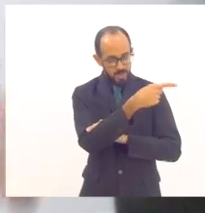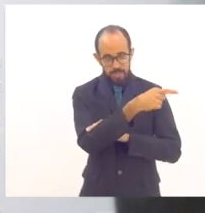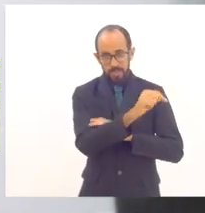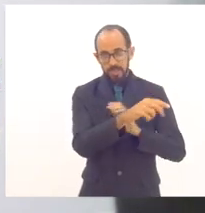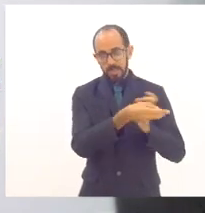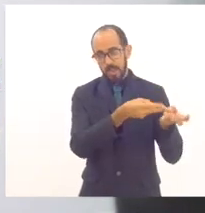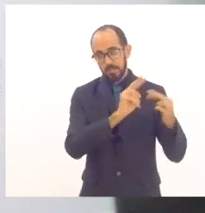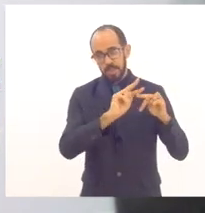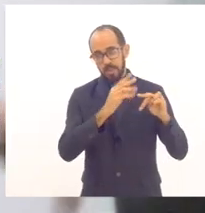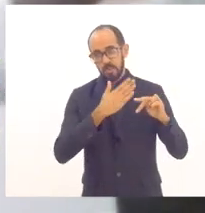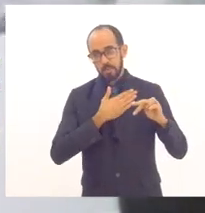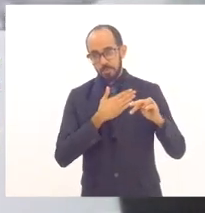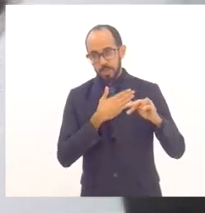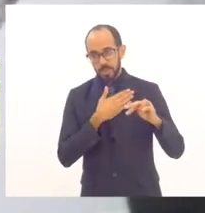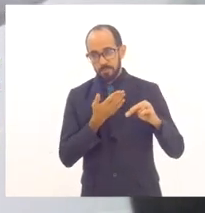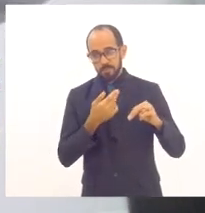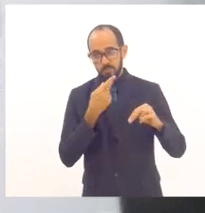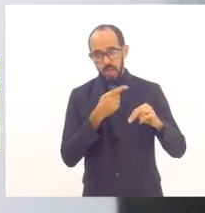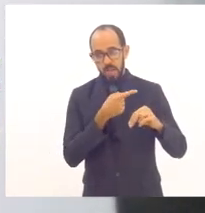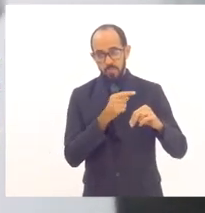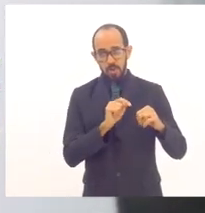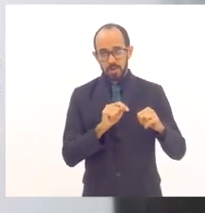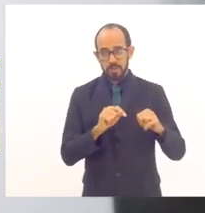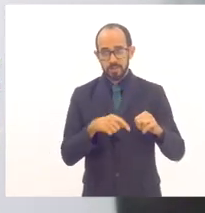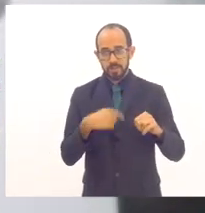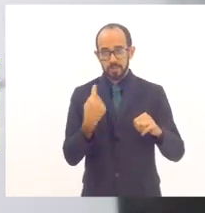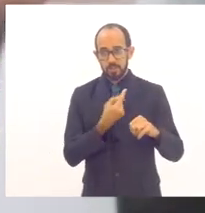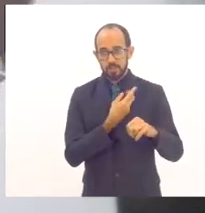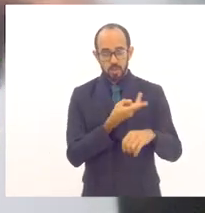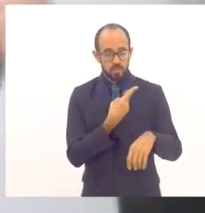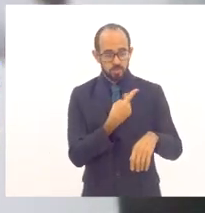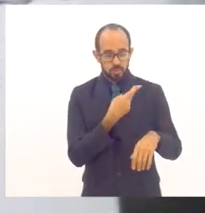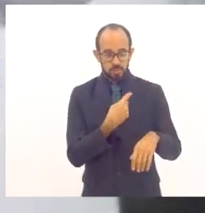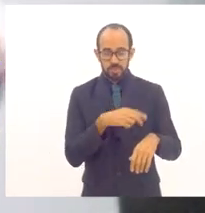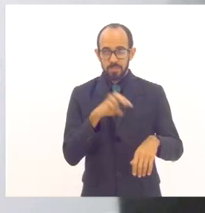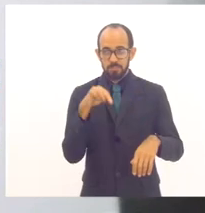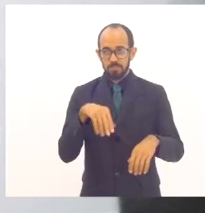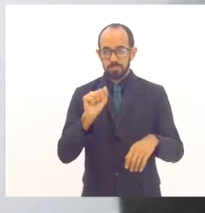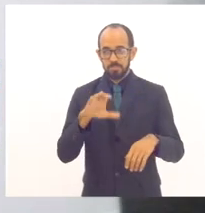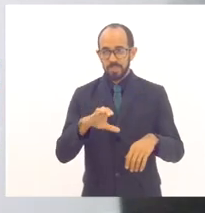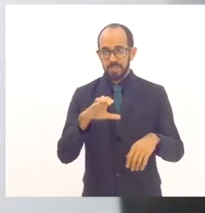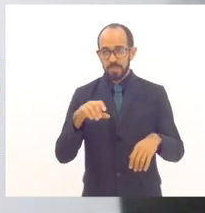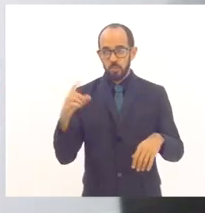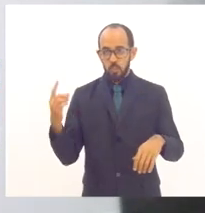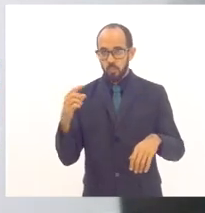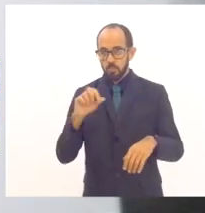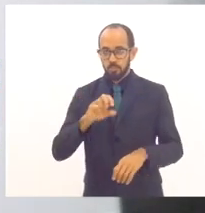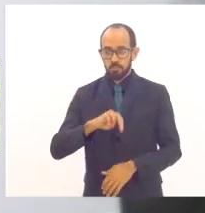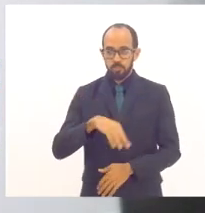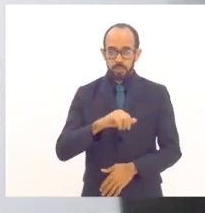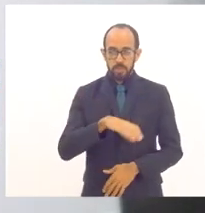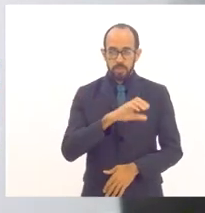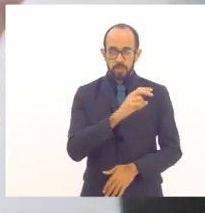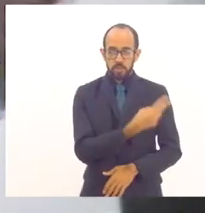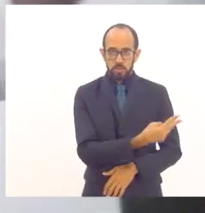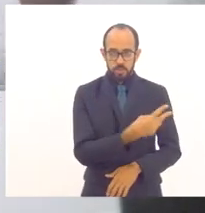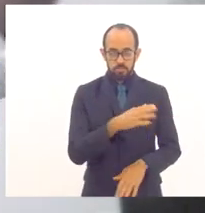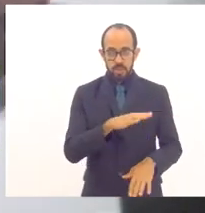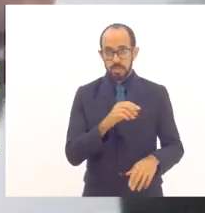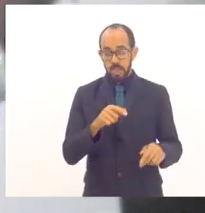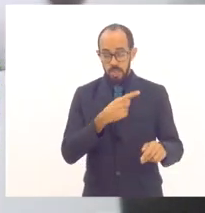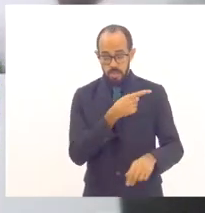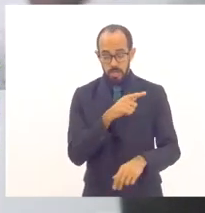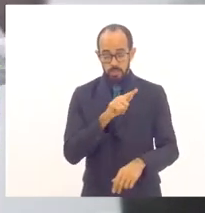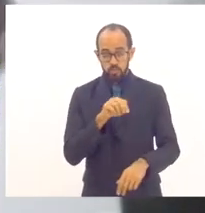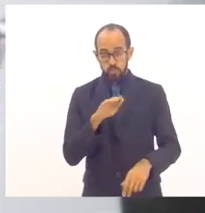zoava com Gilberto Gil. Dizia, ô Gil, aqui está tudo dominado, é Mink 1, Mink 2. Agora, o Gilberto Gil foi grande parceiro e a